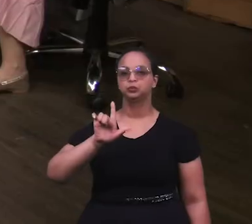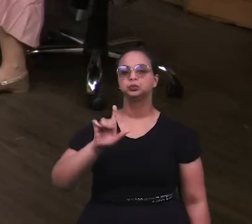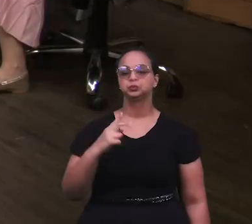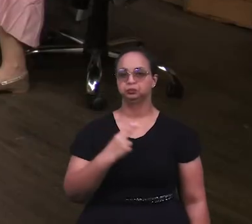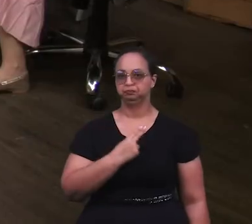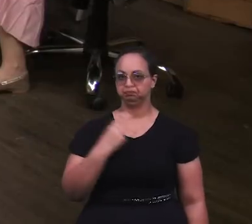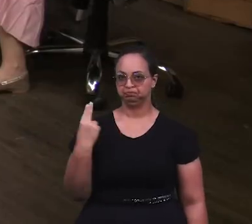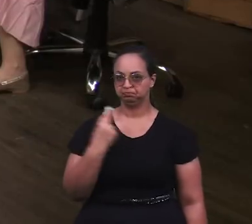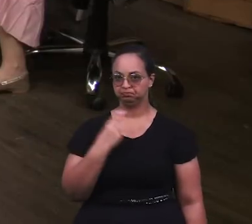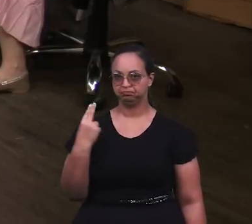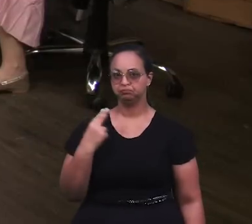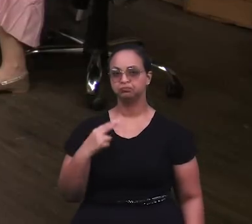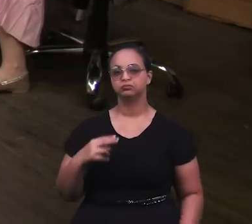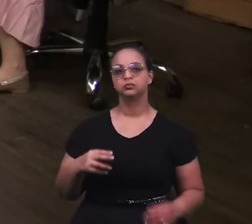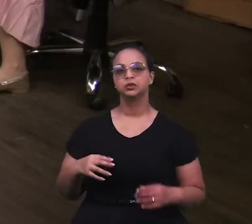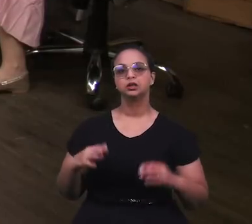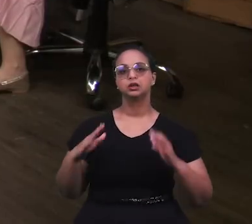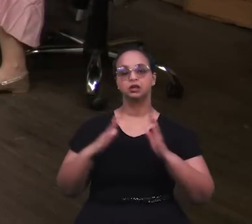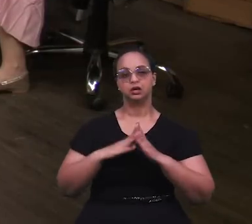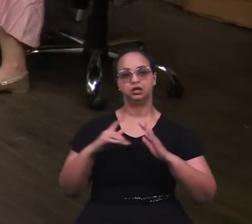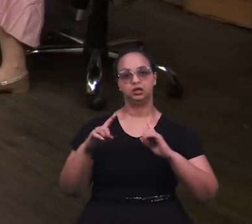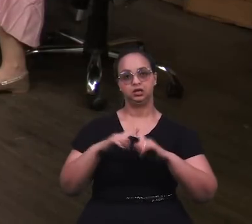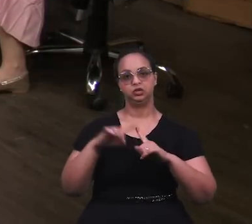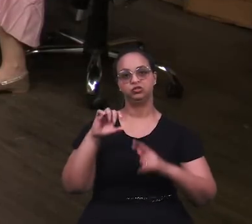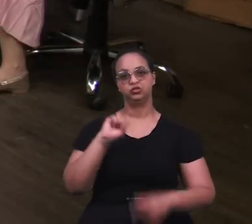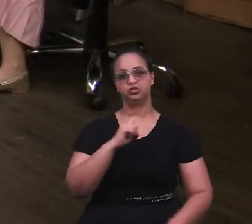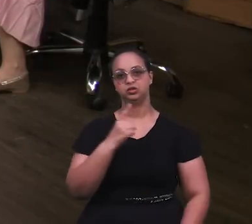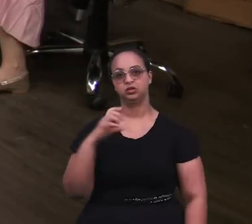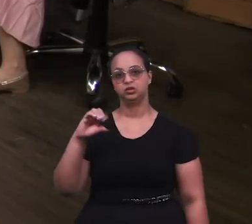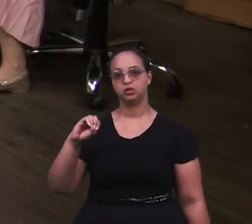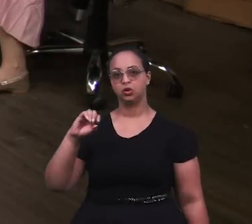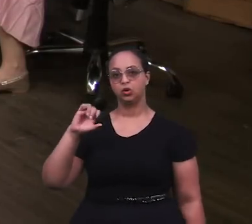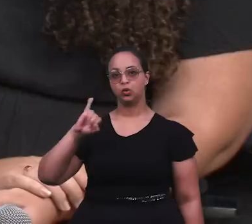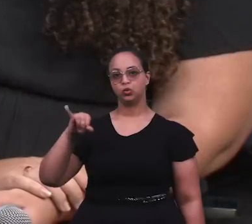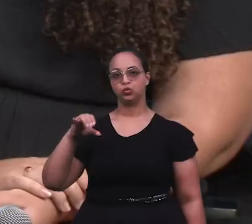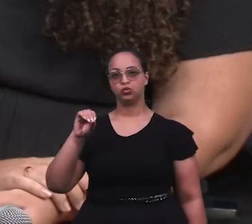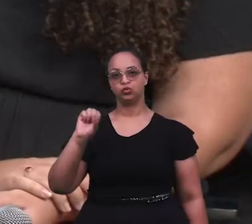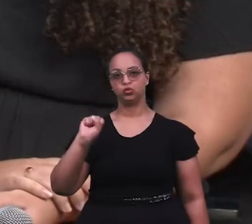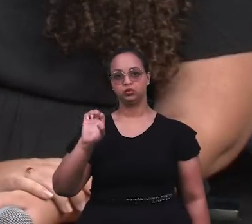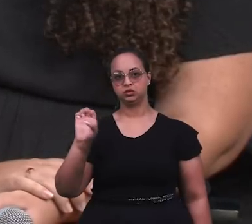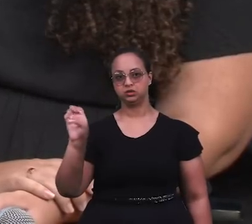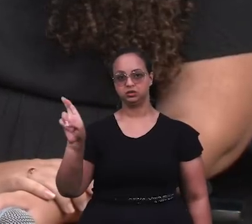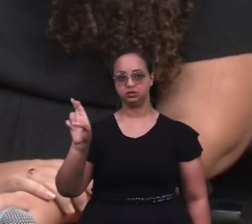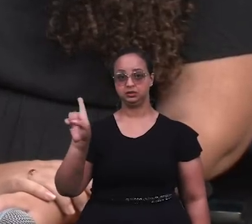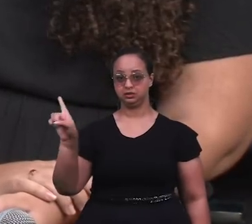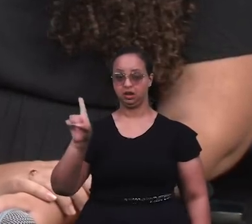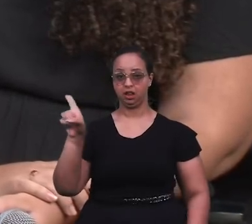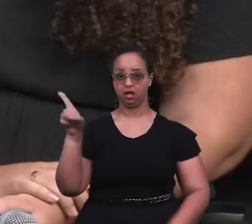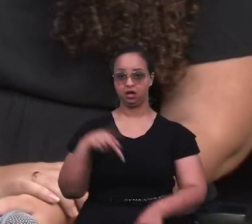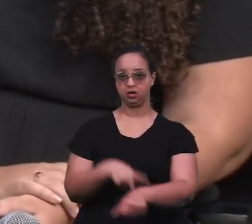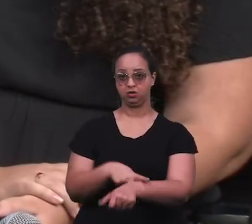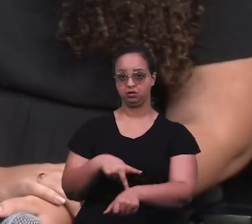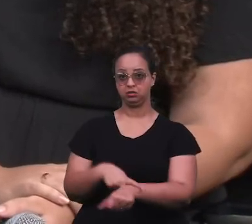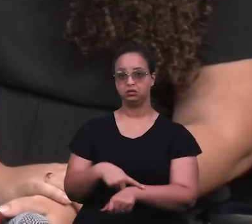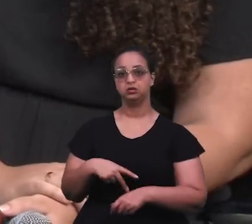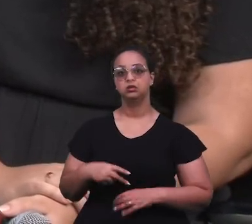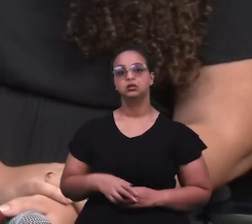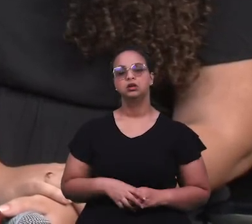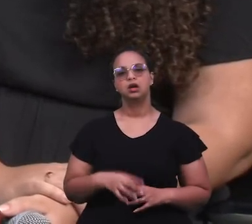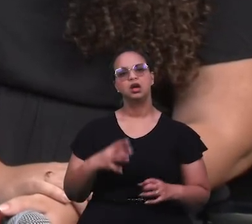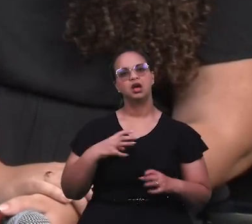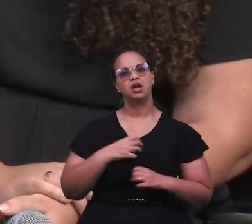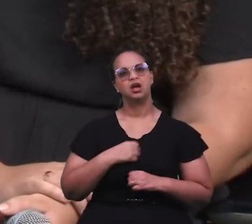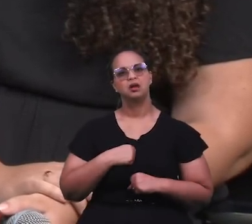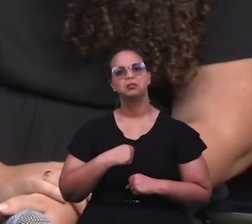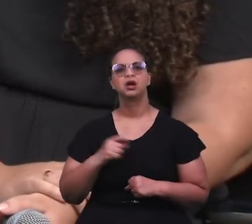Gabriel, sou da igreja da ICM de São José, do pastor Carlos. Pegando até um gancho na pergunta anterior e o que o pastor falou, né? A mágoa